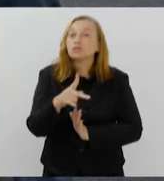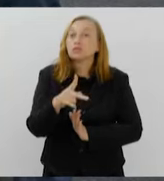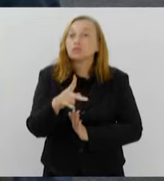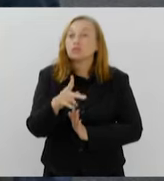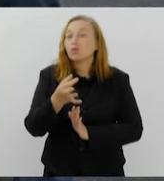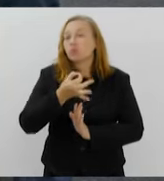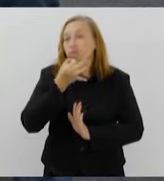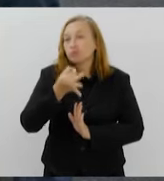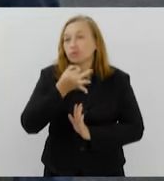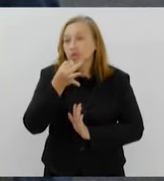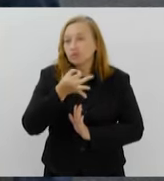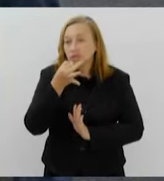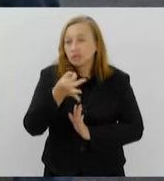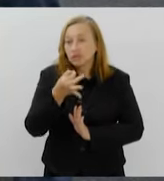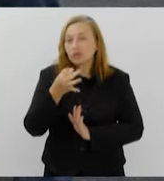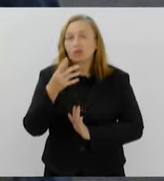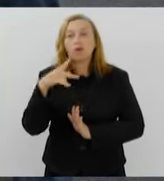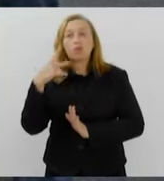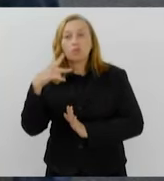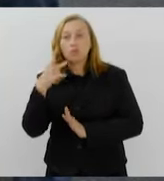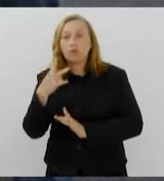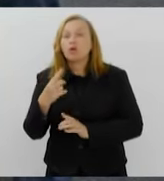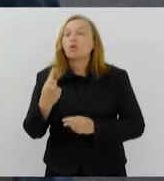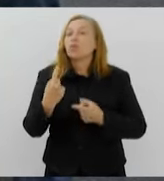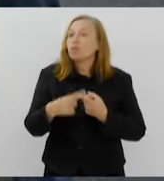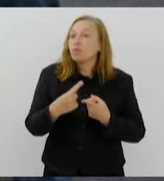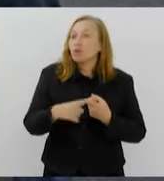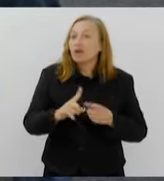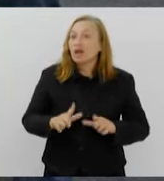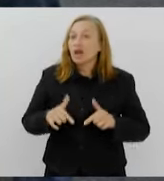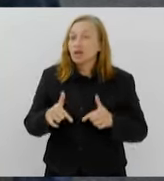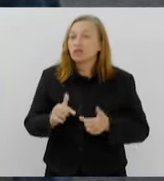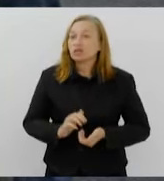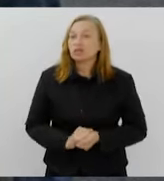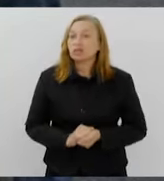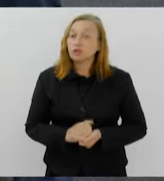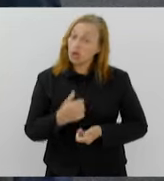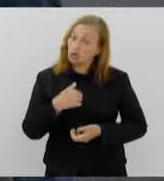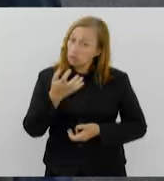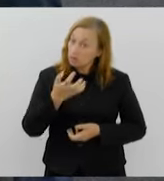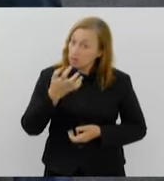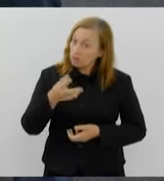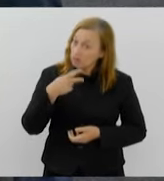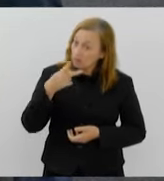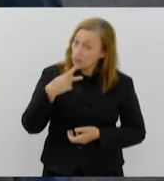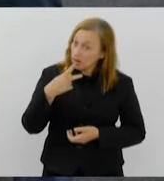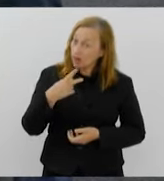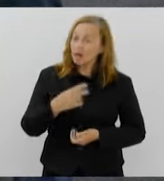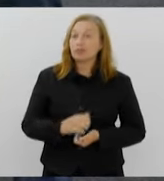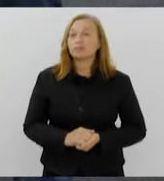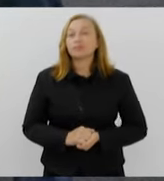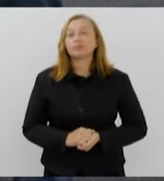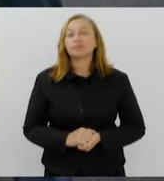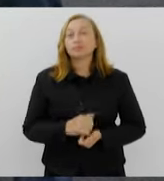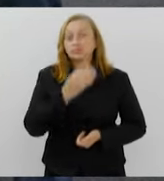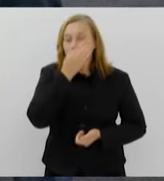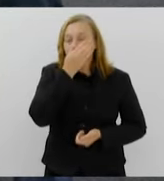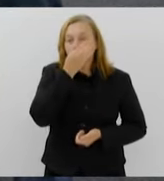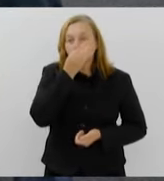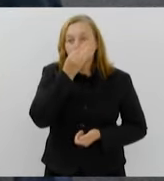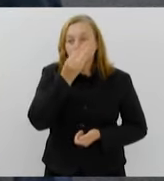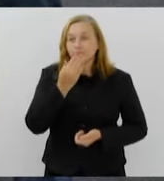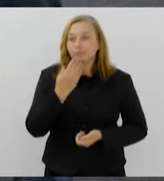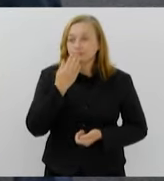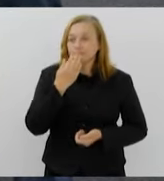política porque que se portou desta ou daquela forma eu queria dizer inclusive que esse tipo